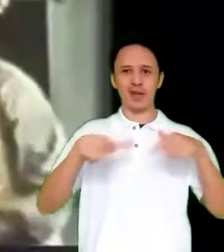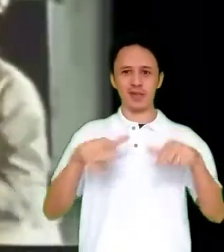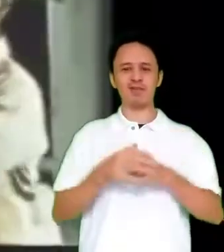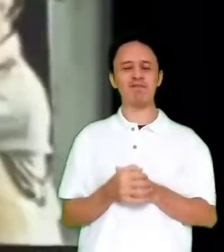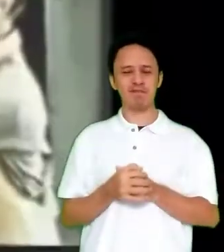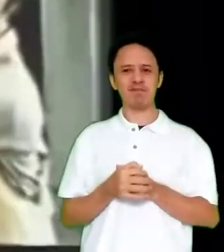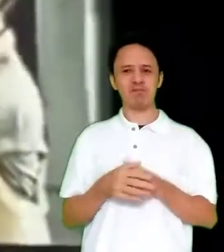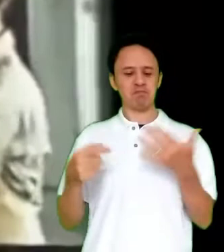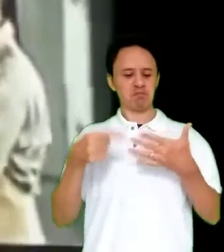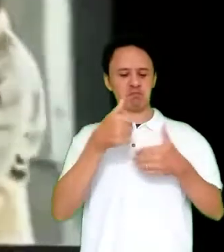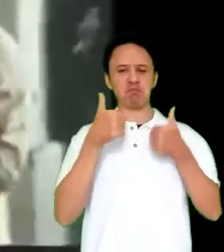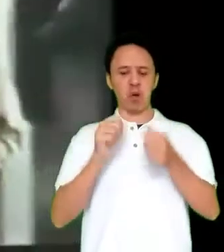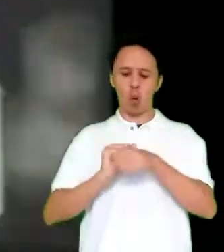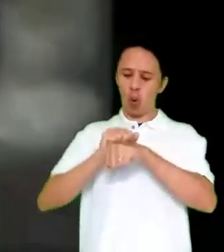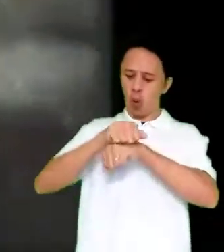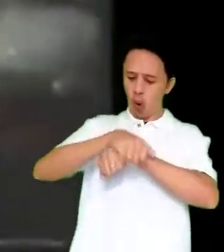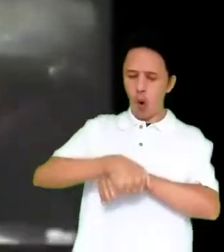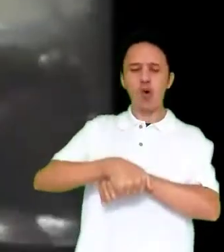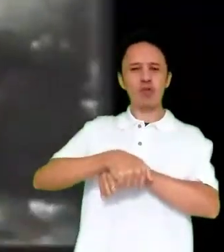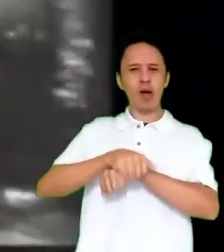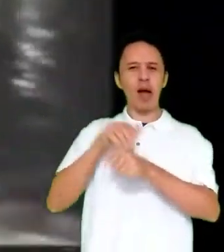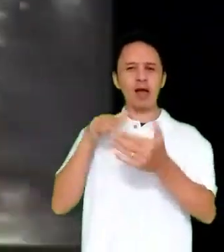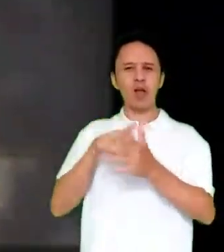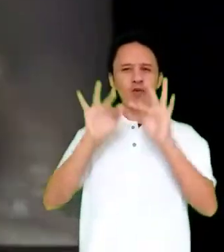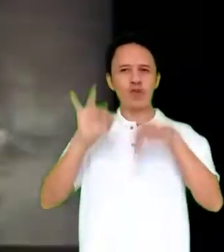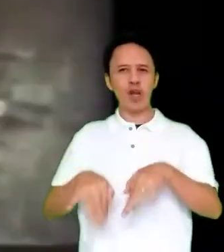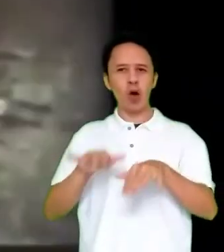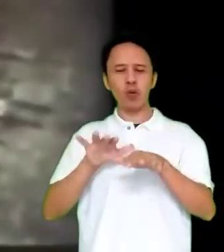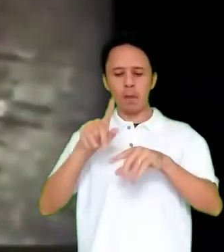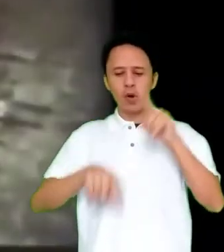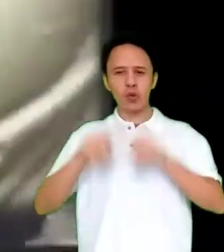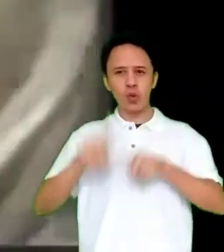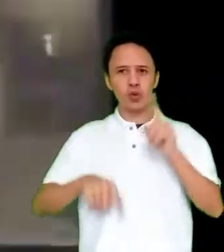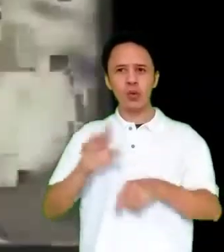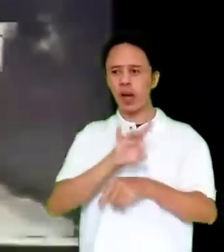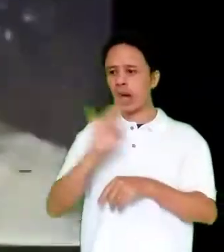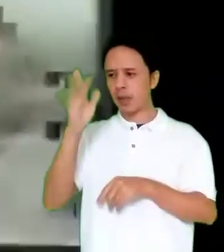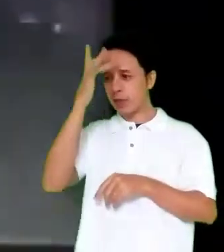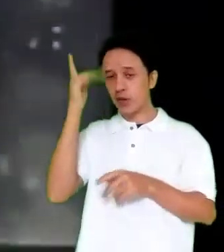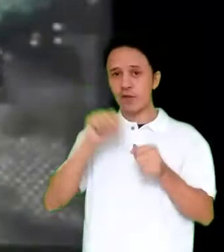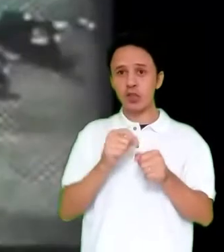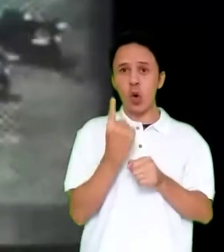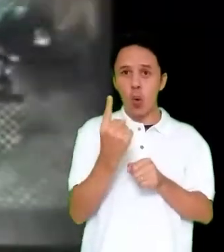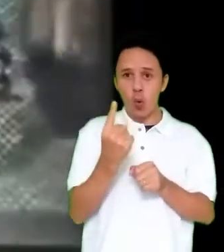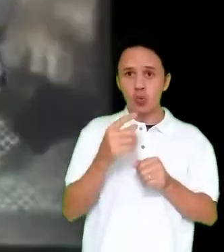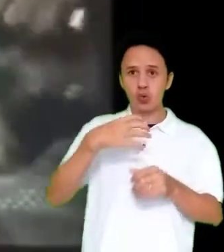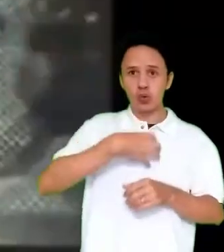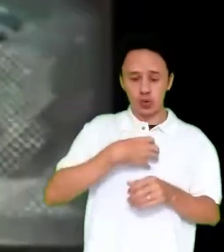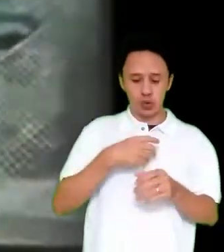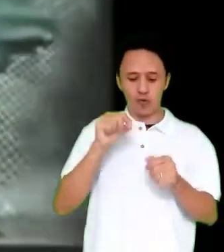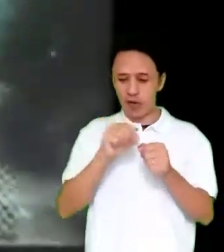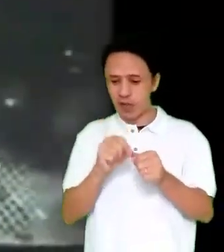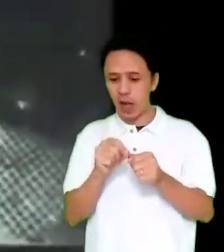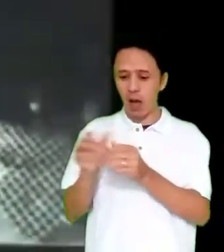trabalho. Do beneficiamento do couro até o produto acabado, cada operário executava somente uma